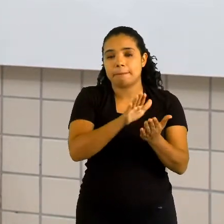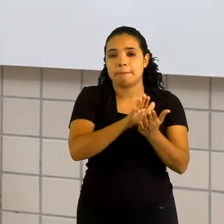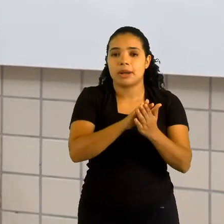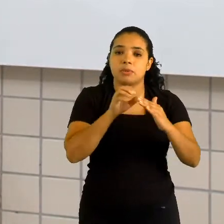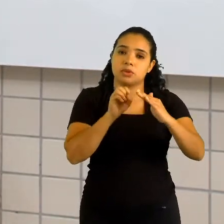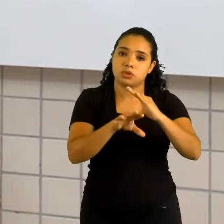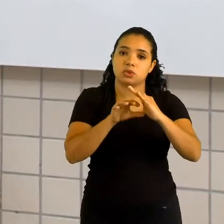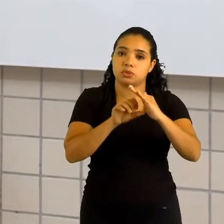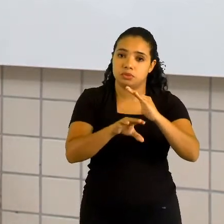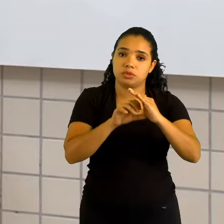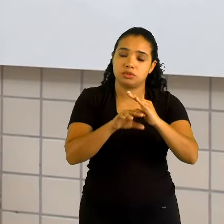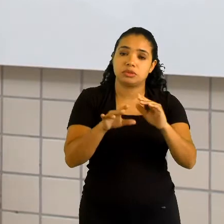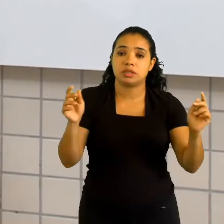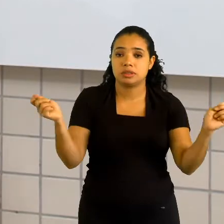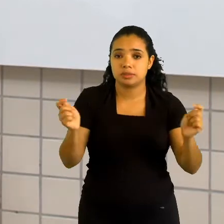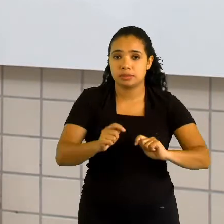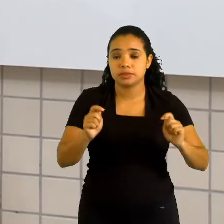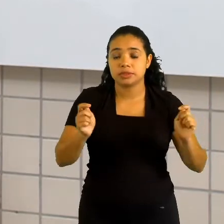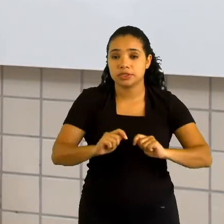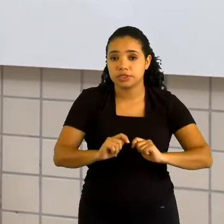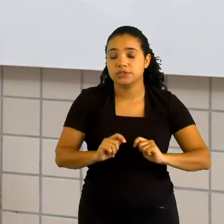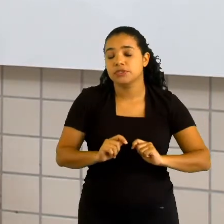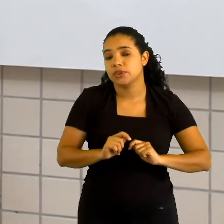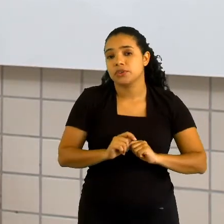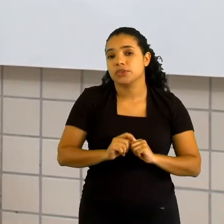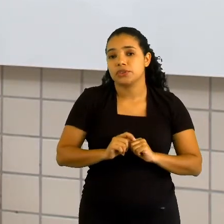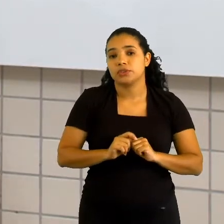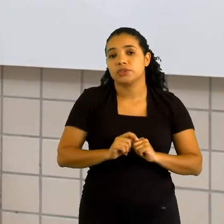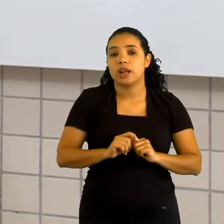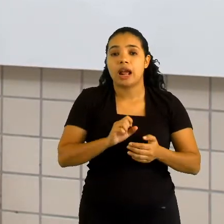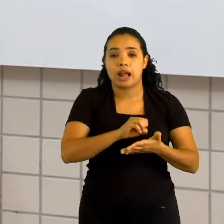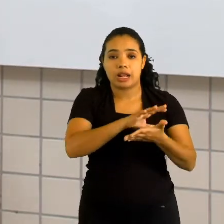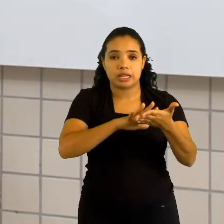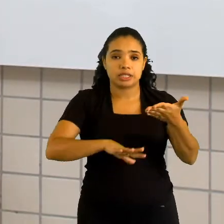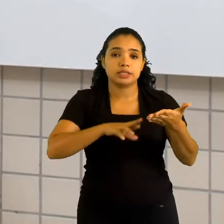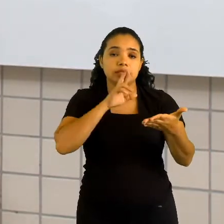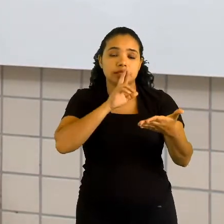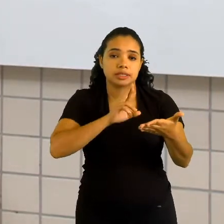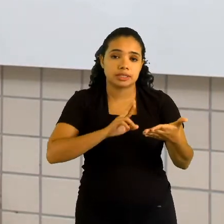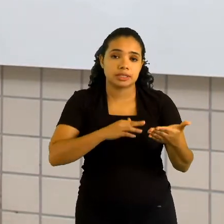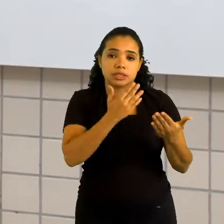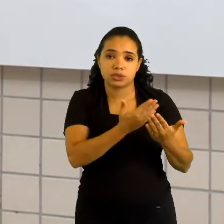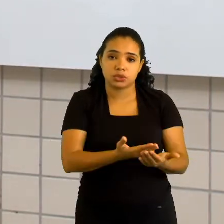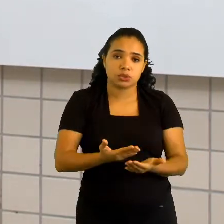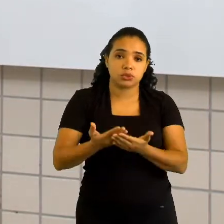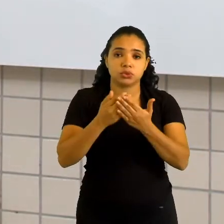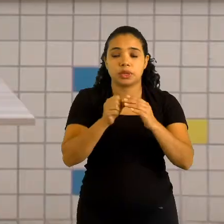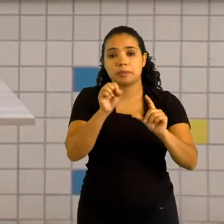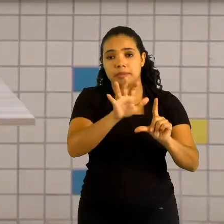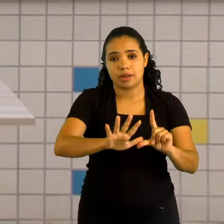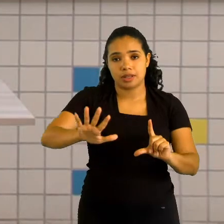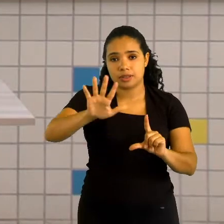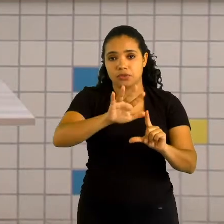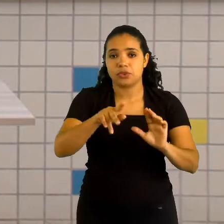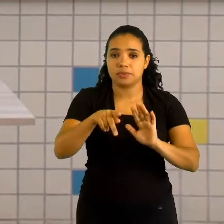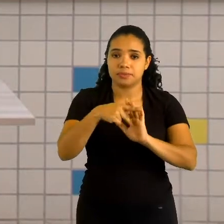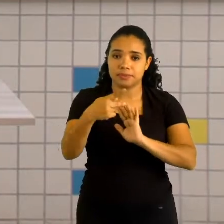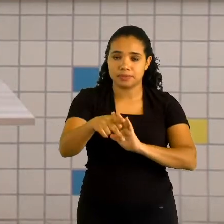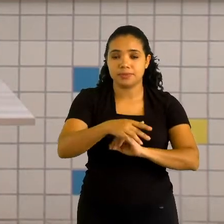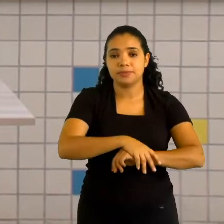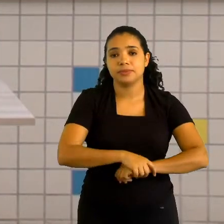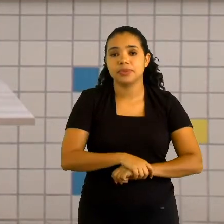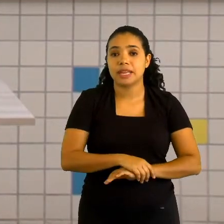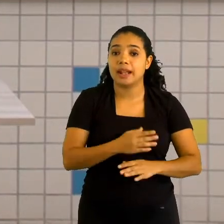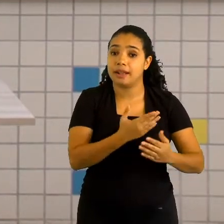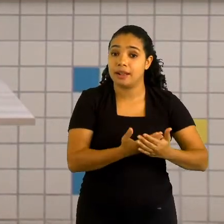e você vai poder pegar as atividades lá e estudar a partir daquela plataforma. Bem, nossa aula